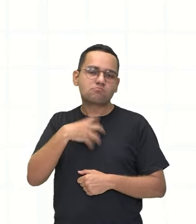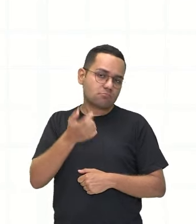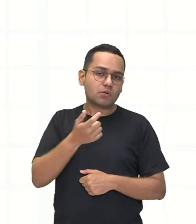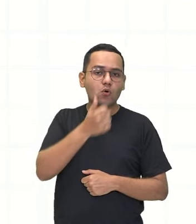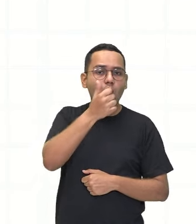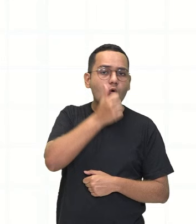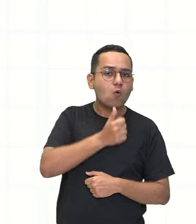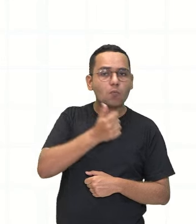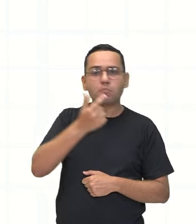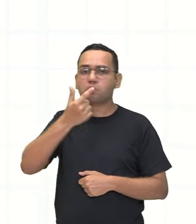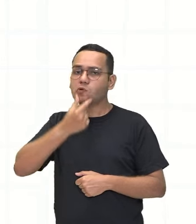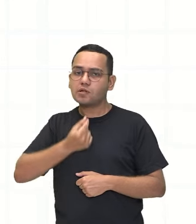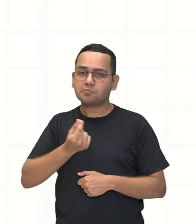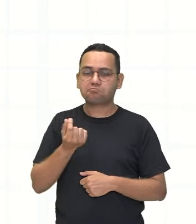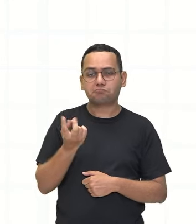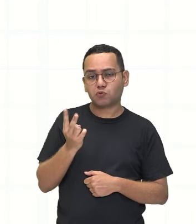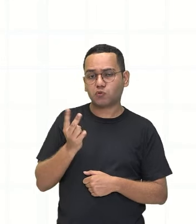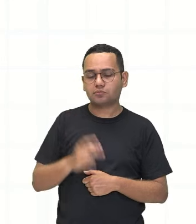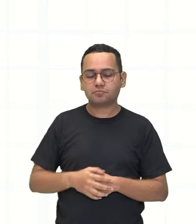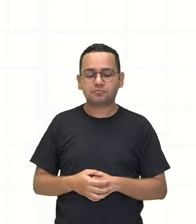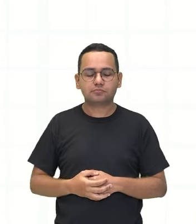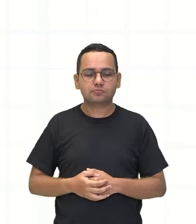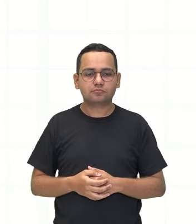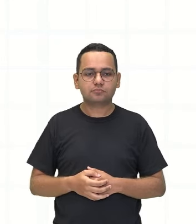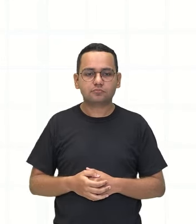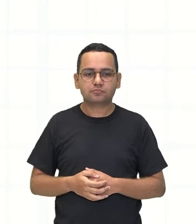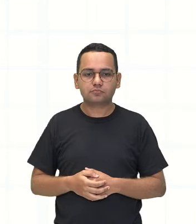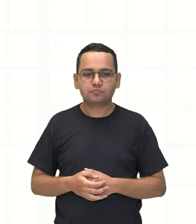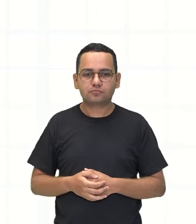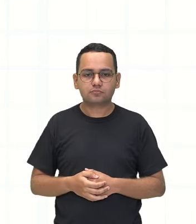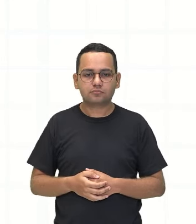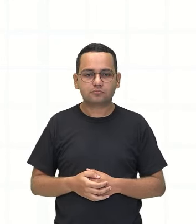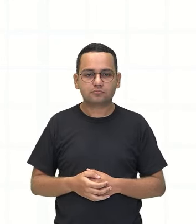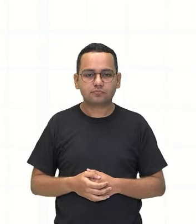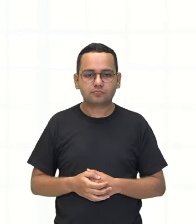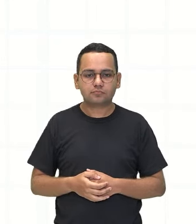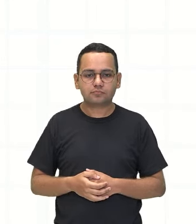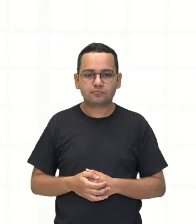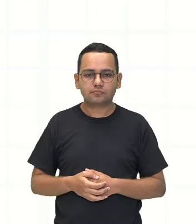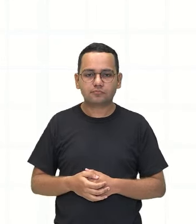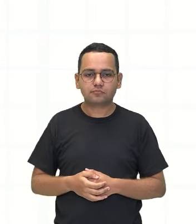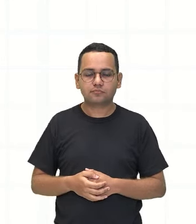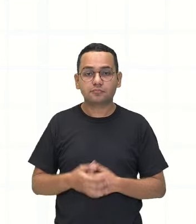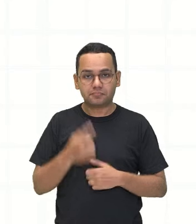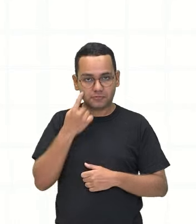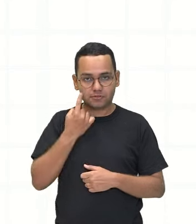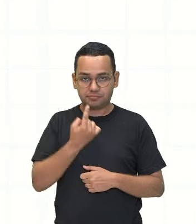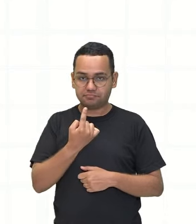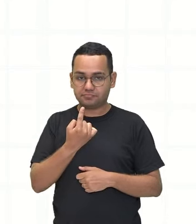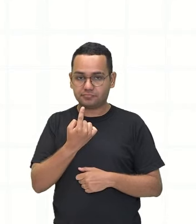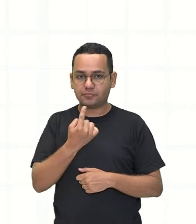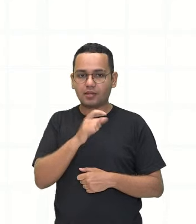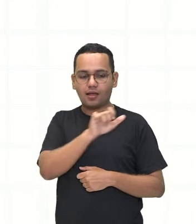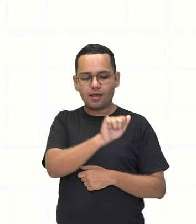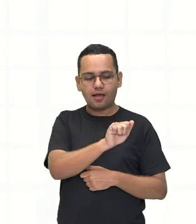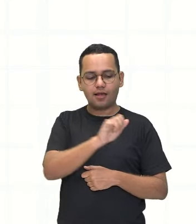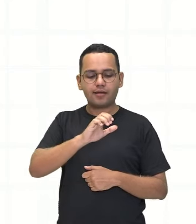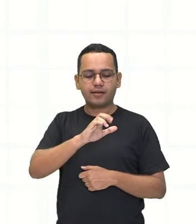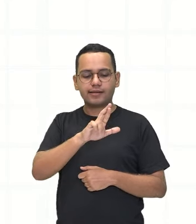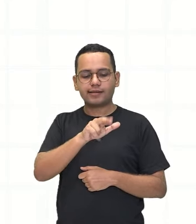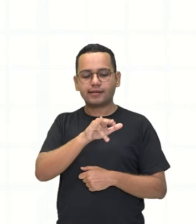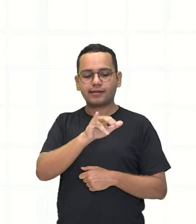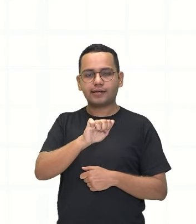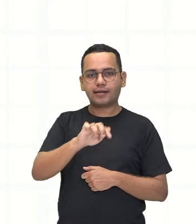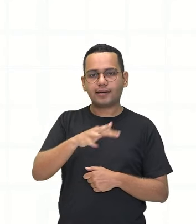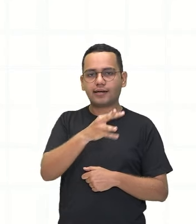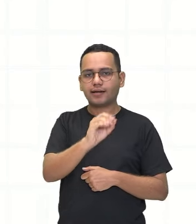masculino quanto o feminino. Então, observe que a palavra a criança, quando eu digo a criança, eu